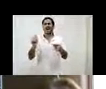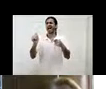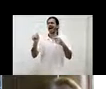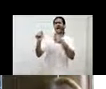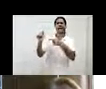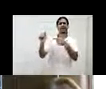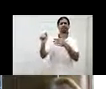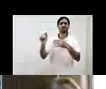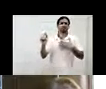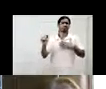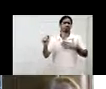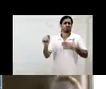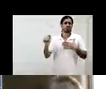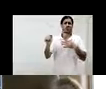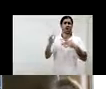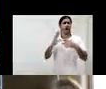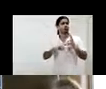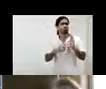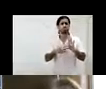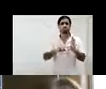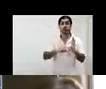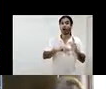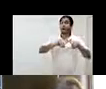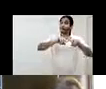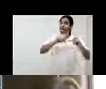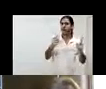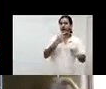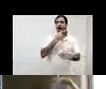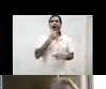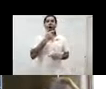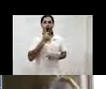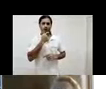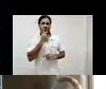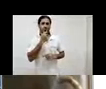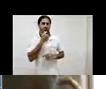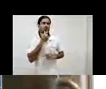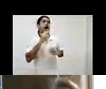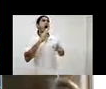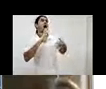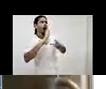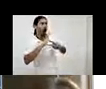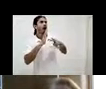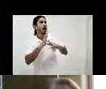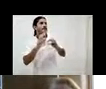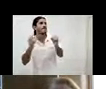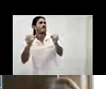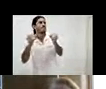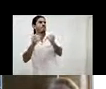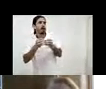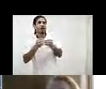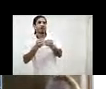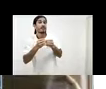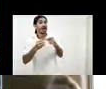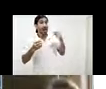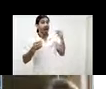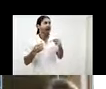mas era o modo como ele identificava e, ao mesmo tempo, refletia essa cultura, para além de uma cultura